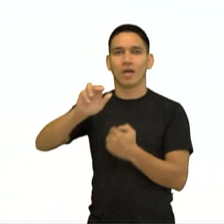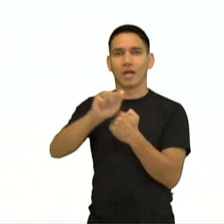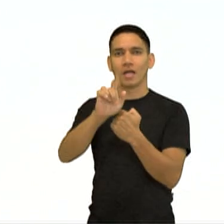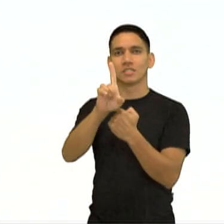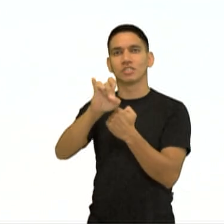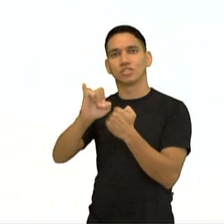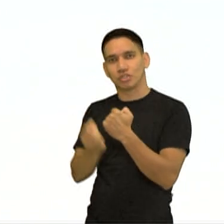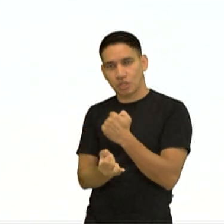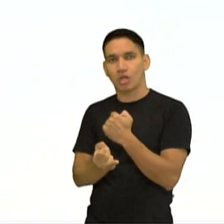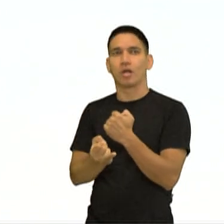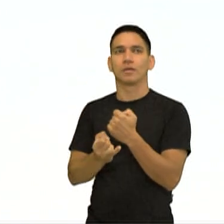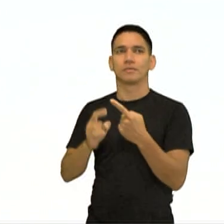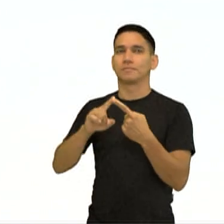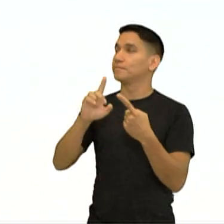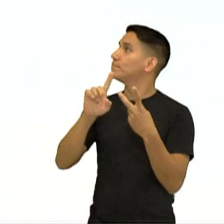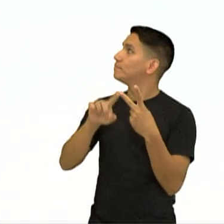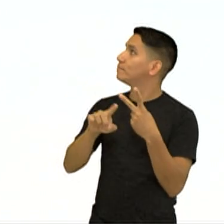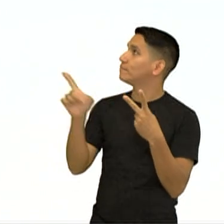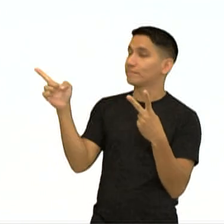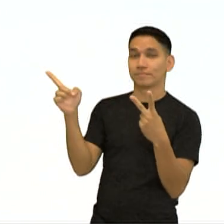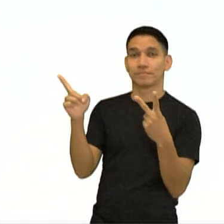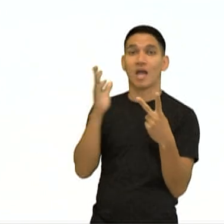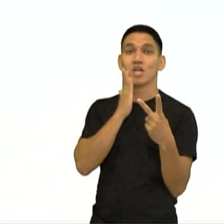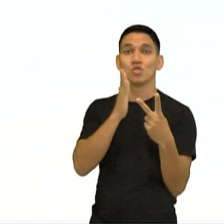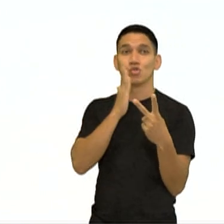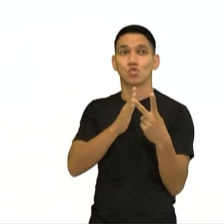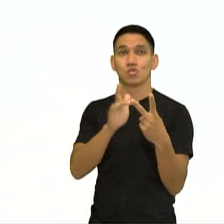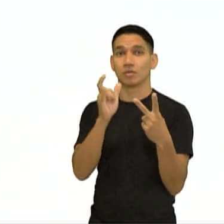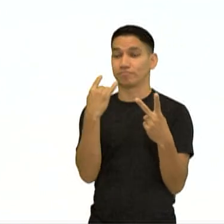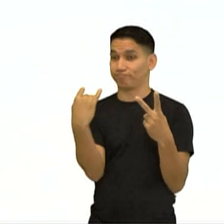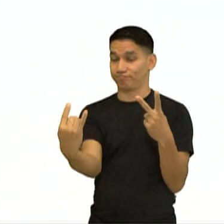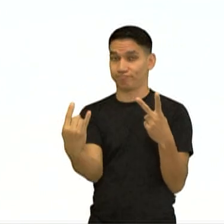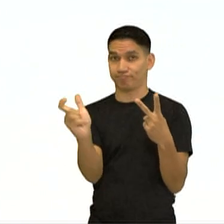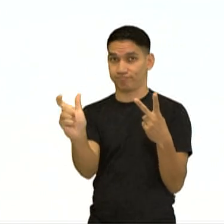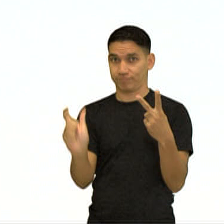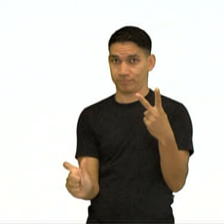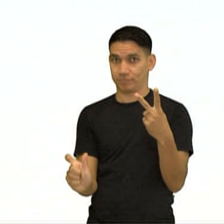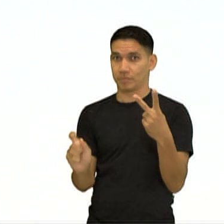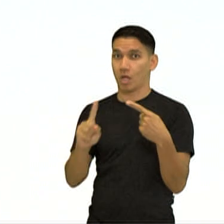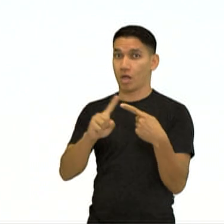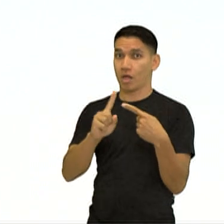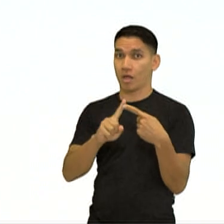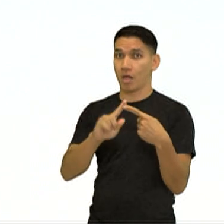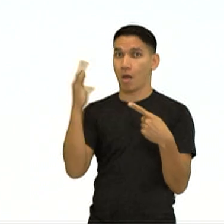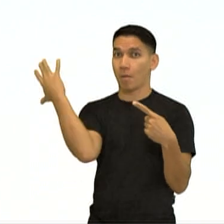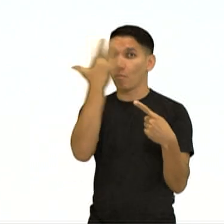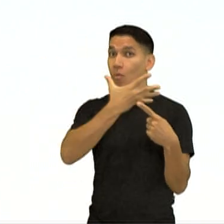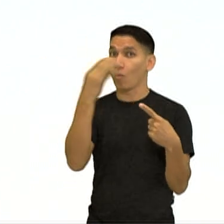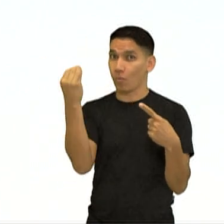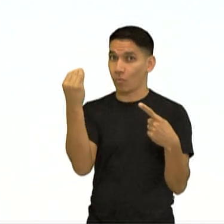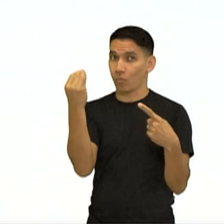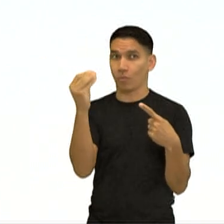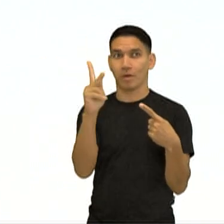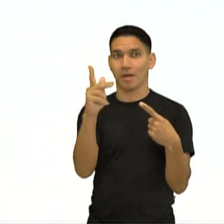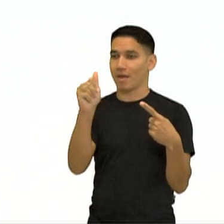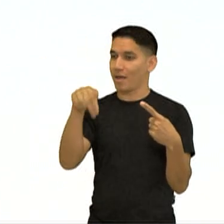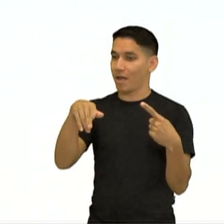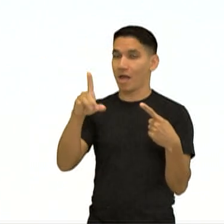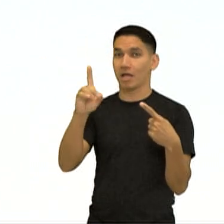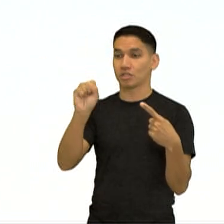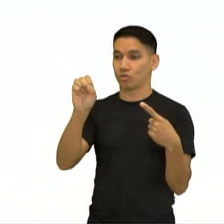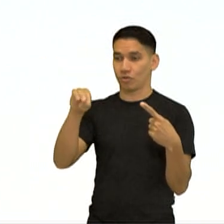adjetivos handsome and beautiful. Gente, handsome, bonito, é utilizado para